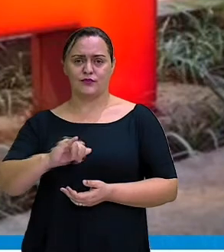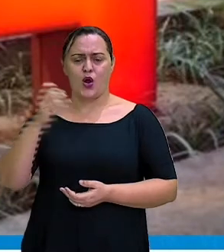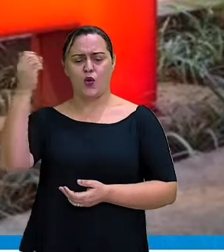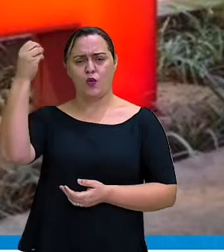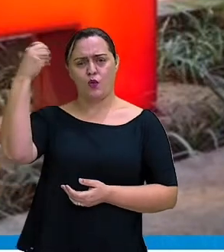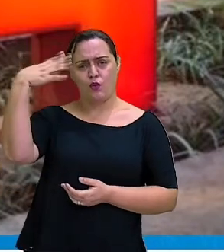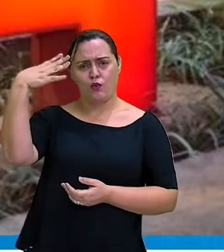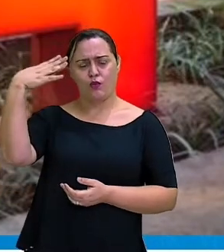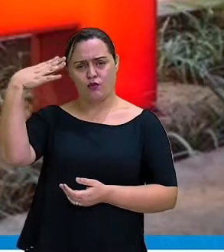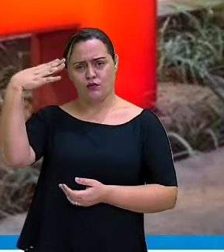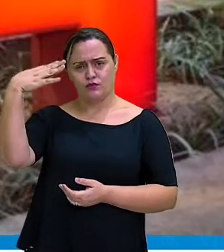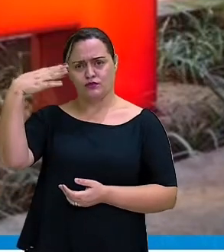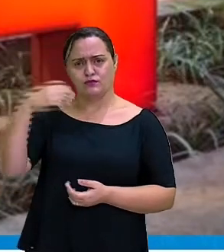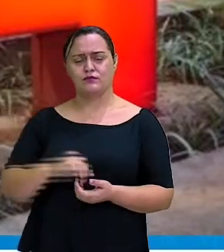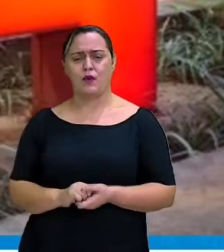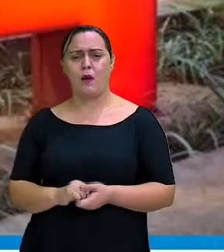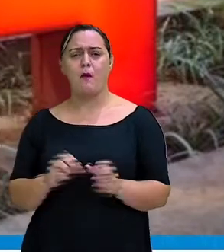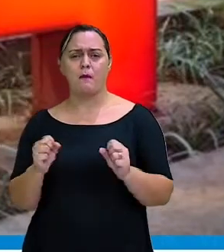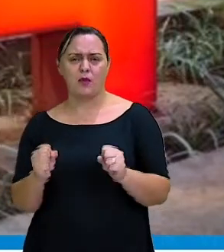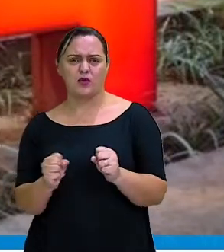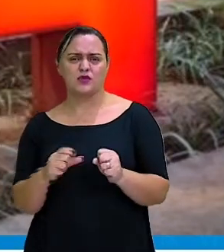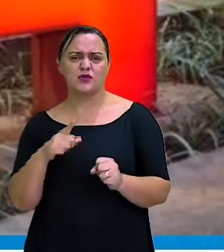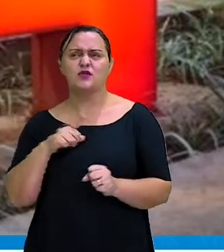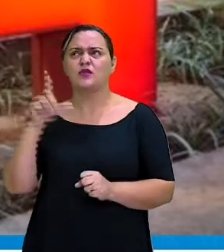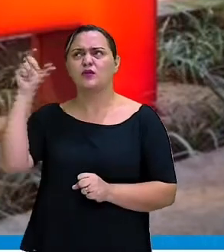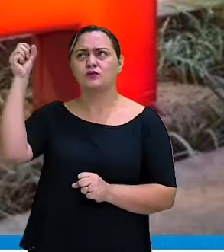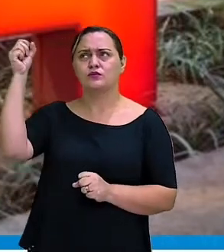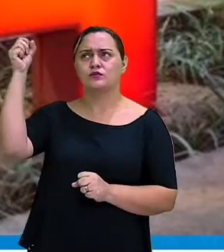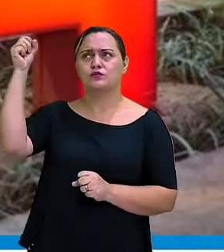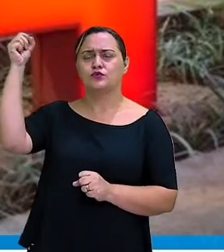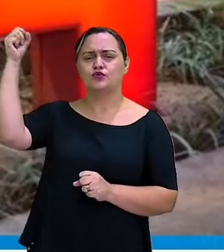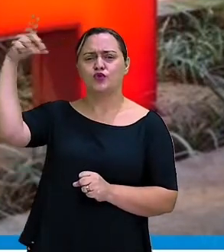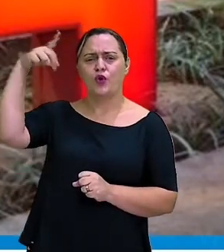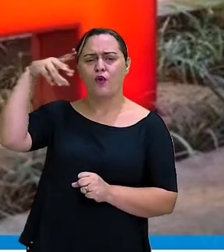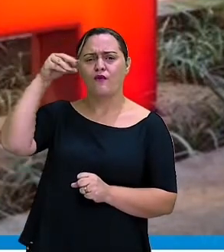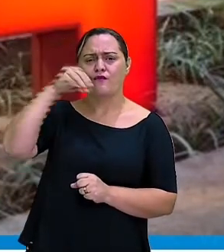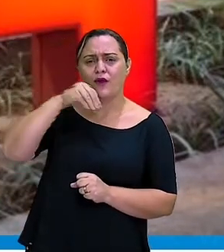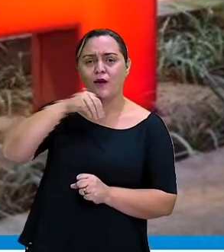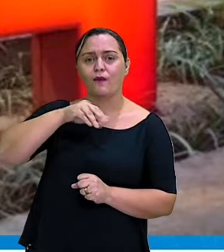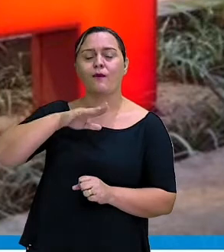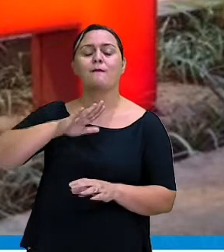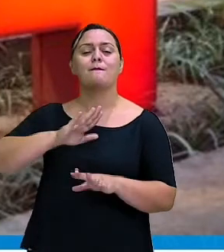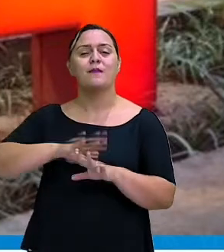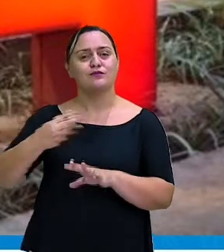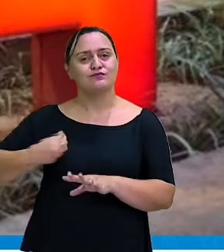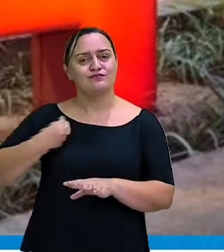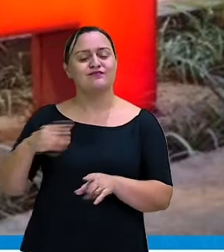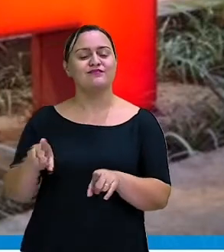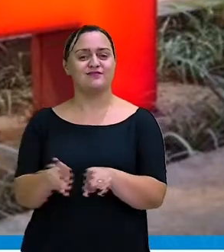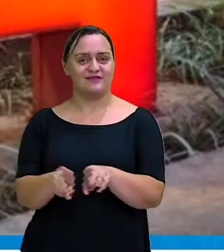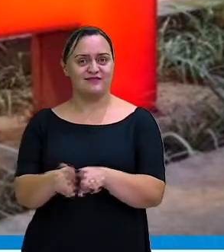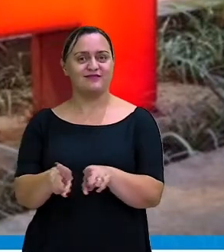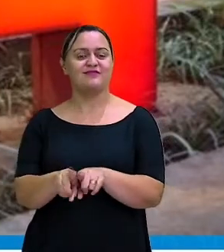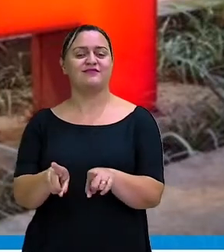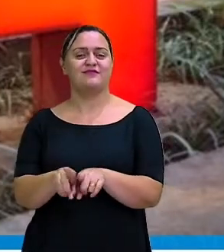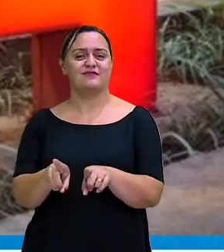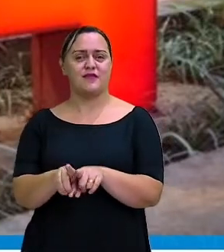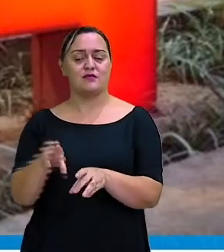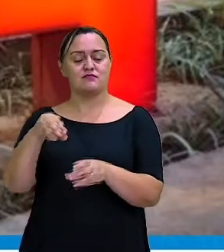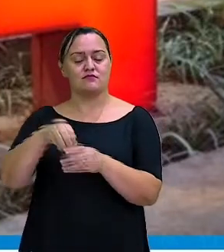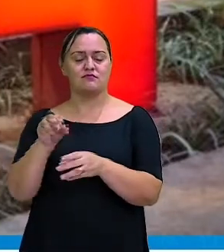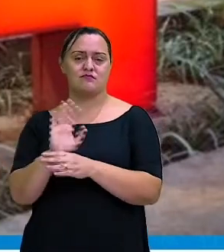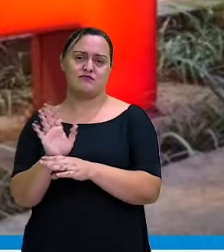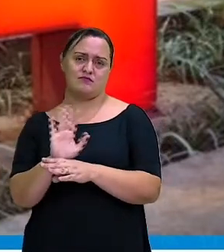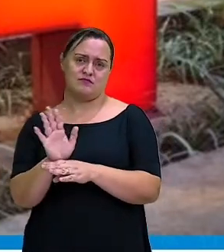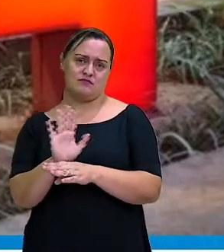pode funcionar mesmo com baixa radiação solar. Legal, né? A usina do Cine Itajubá